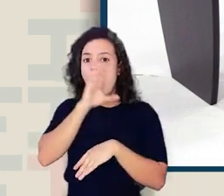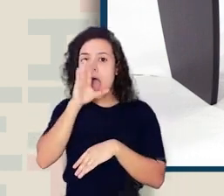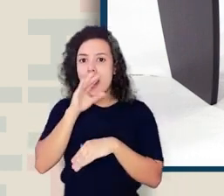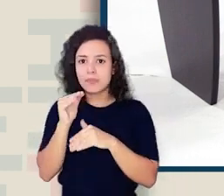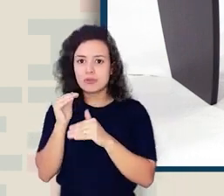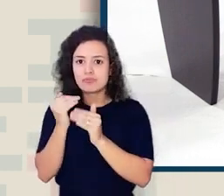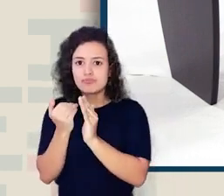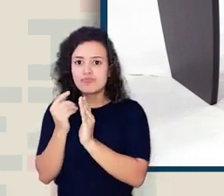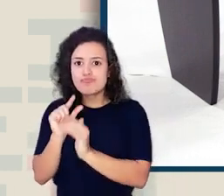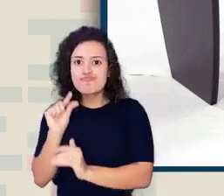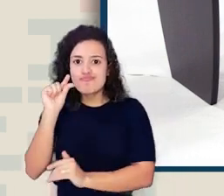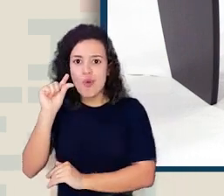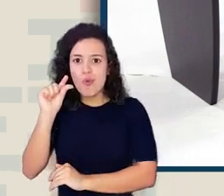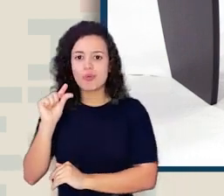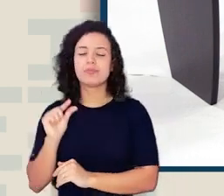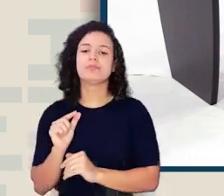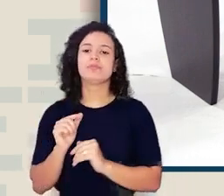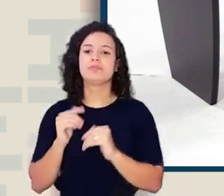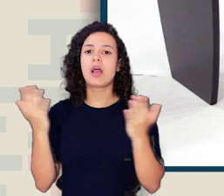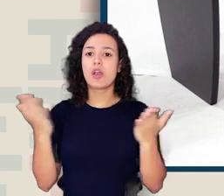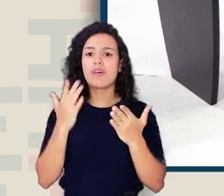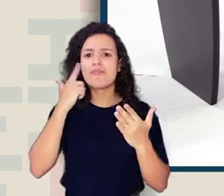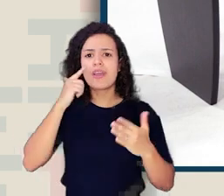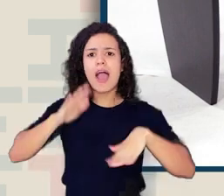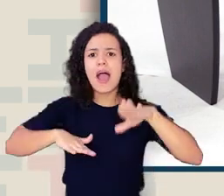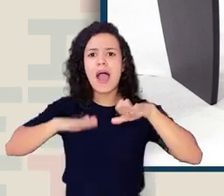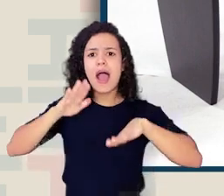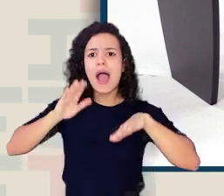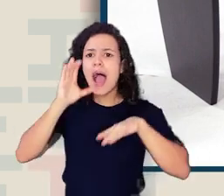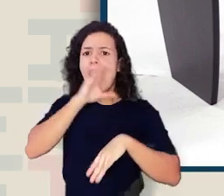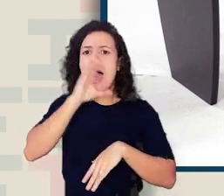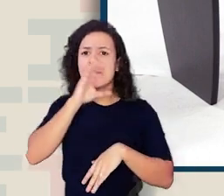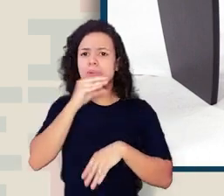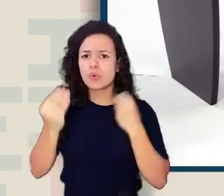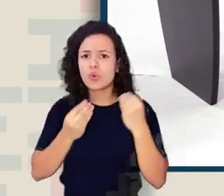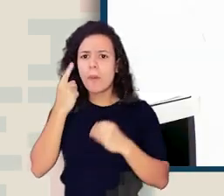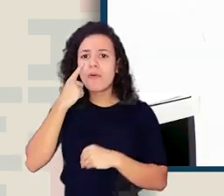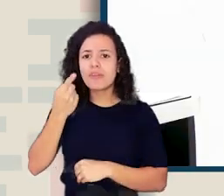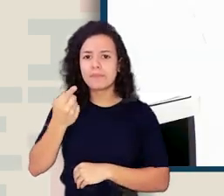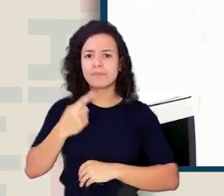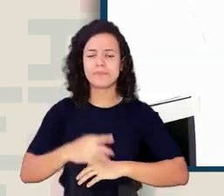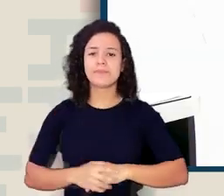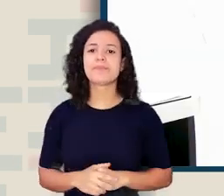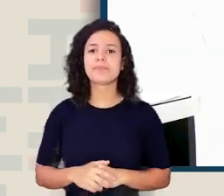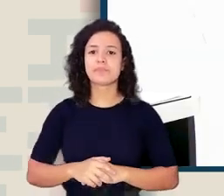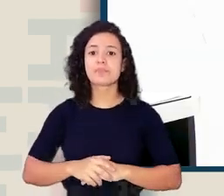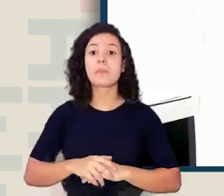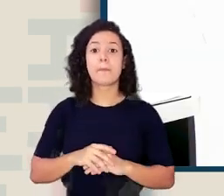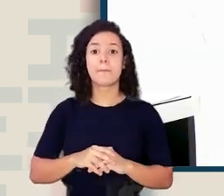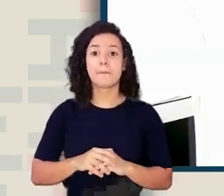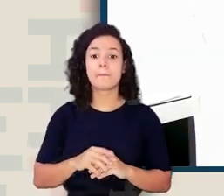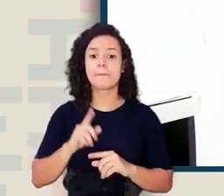andamento mais acelerado. Ao andamento acelerado, vamos ver como fica.